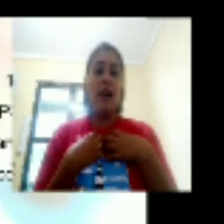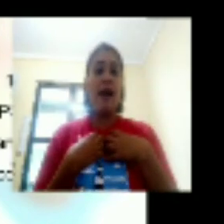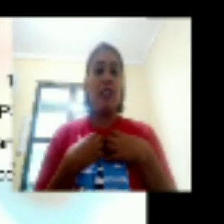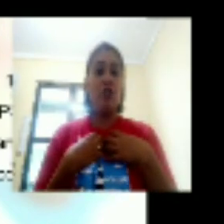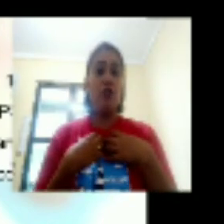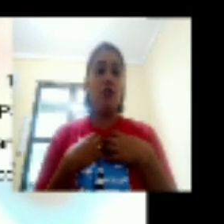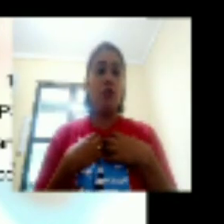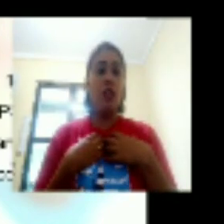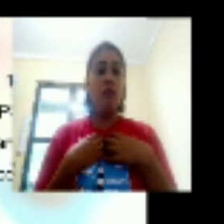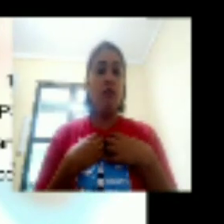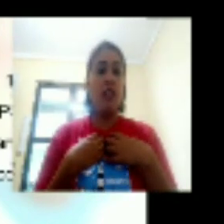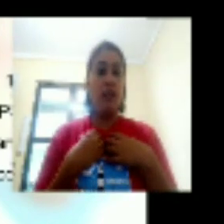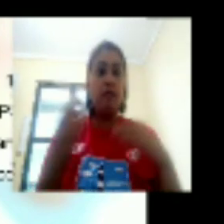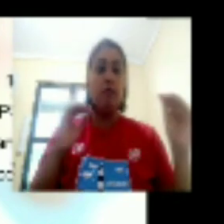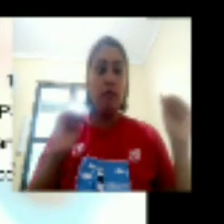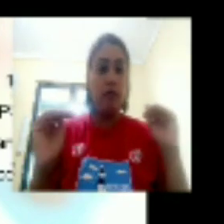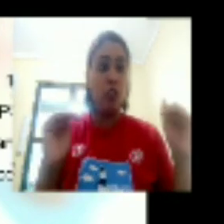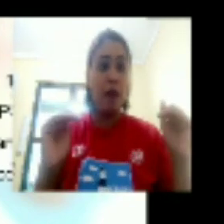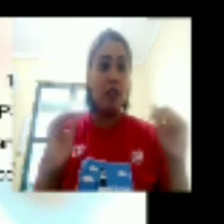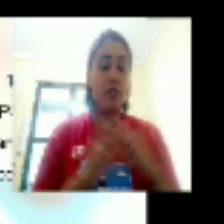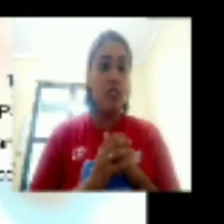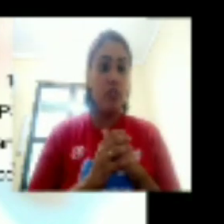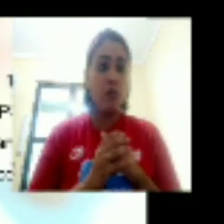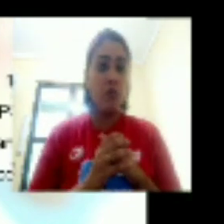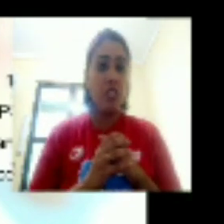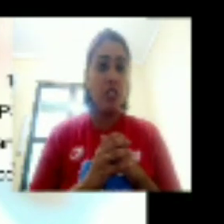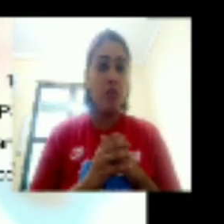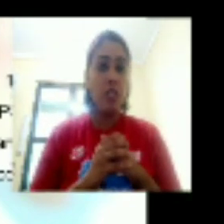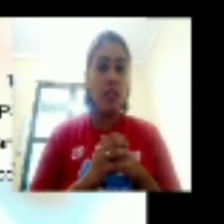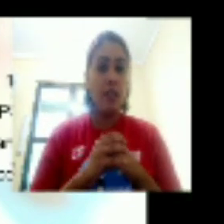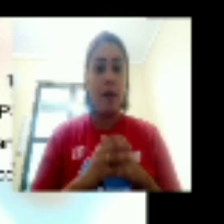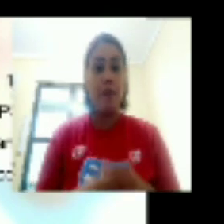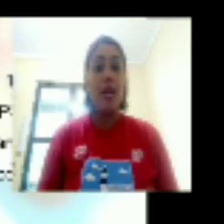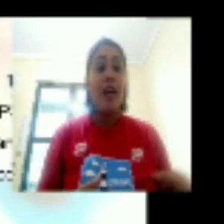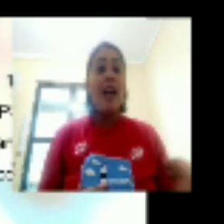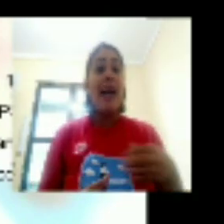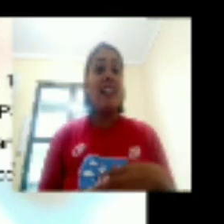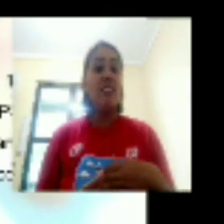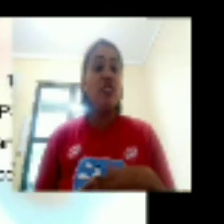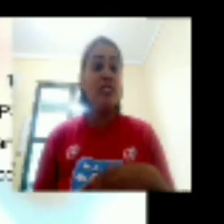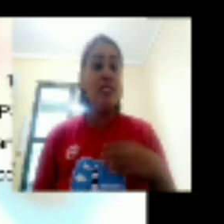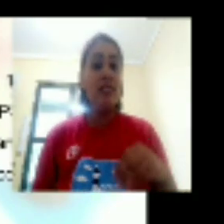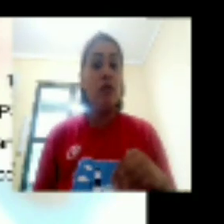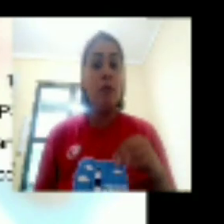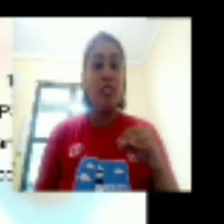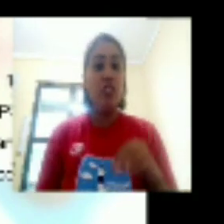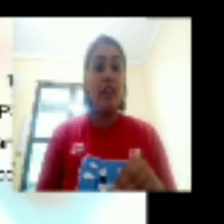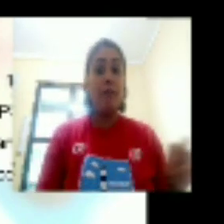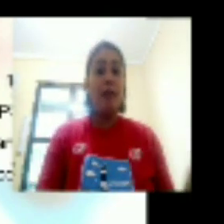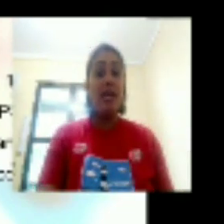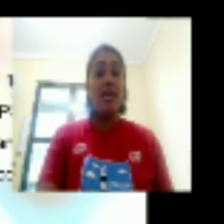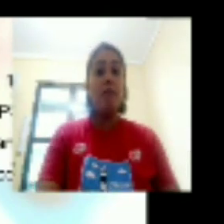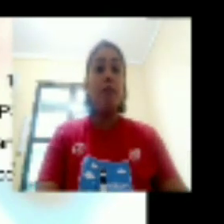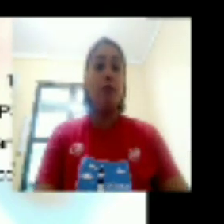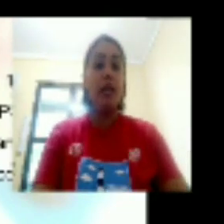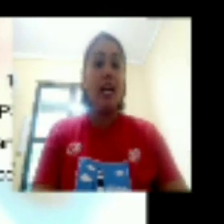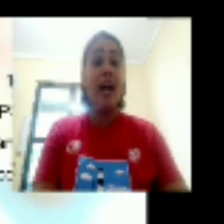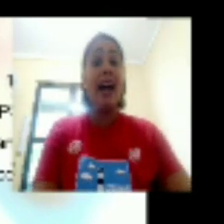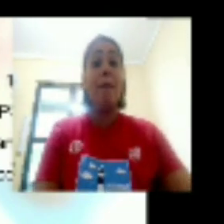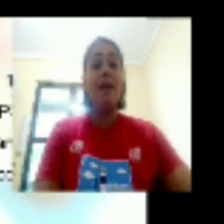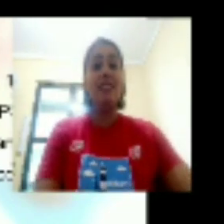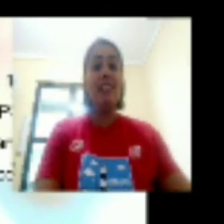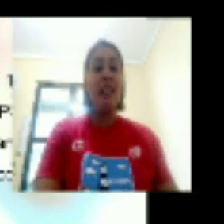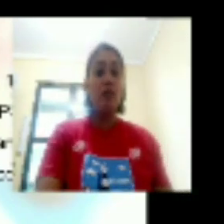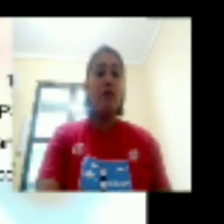economizava a estrutura dele. Espero que vocês tenham conseguido entender. A assistência de saúde prestada pela rede